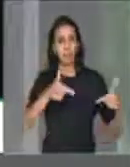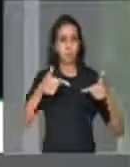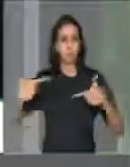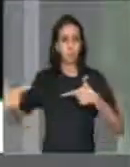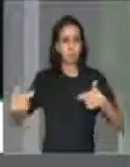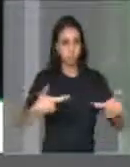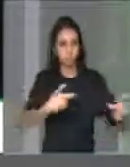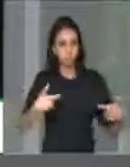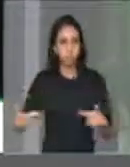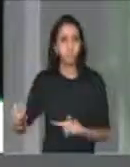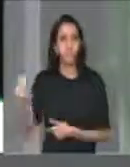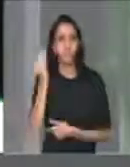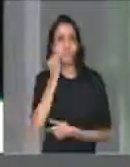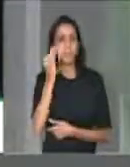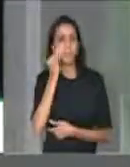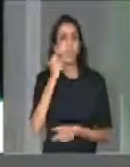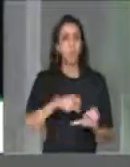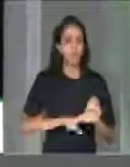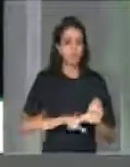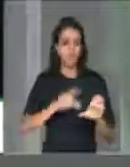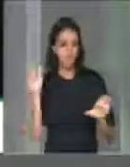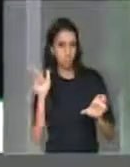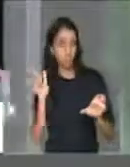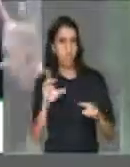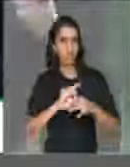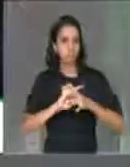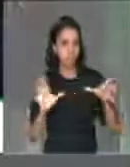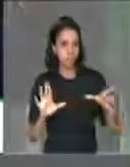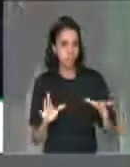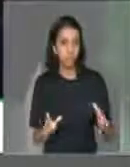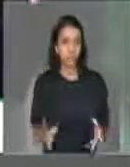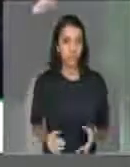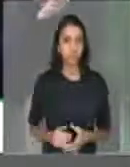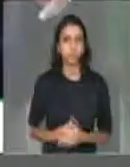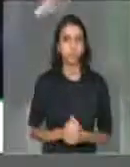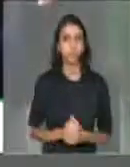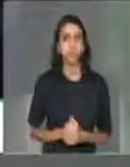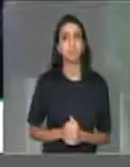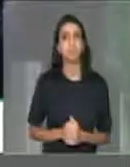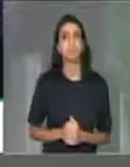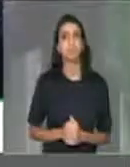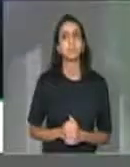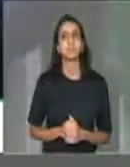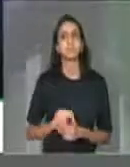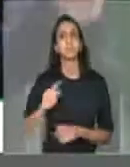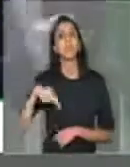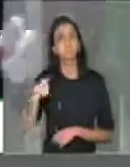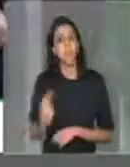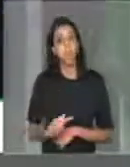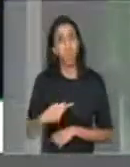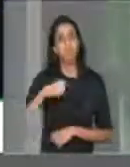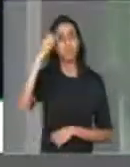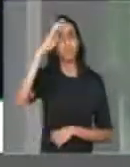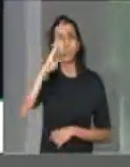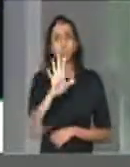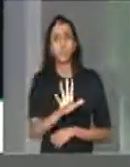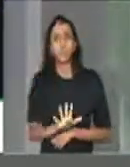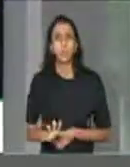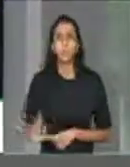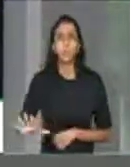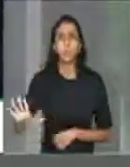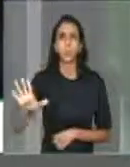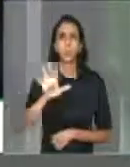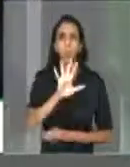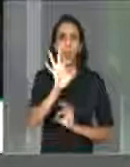portanto, pós-proclamação da independência, que realmente o território brasileiro se constitui como uma totalidade,